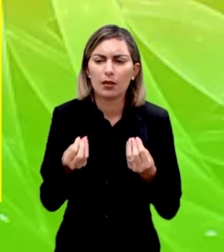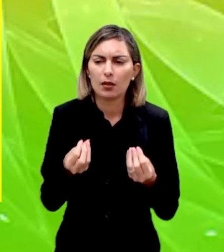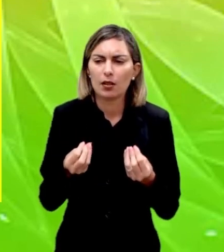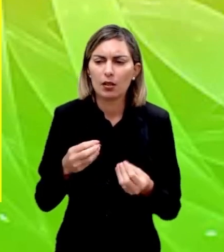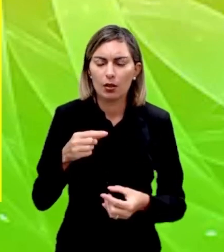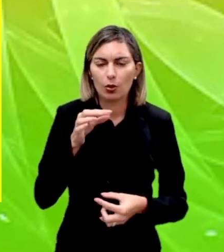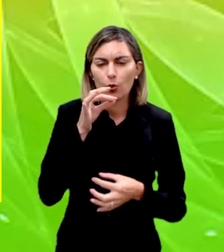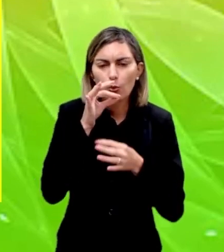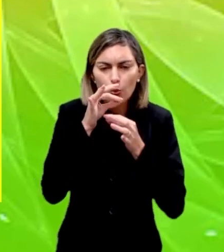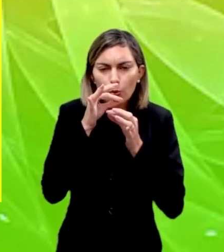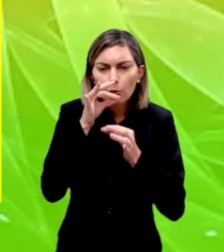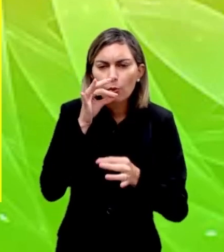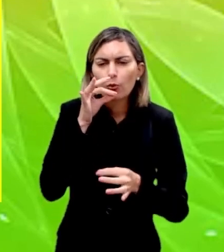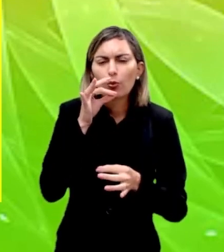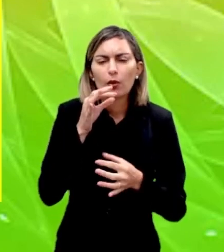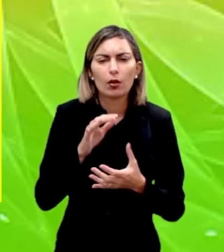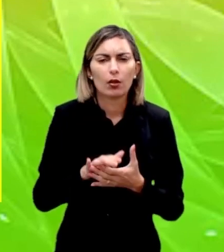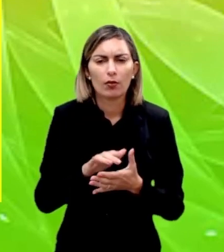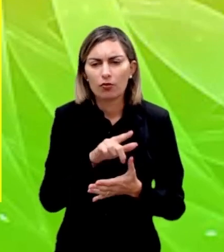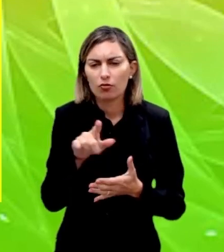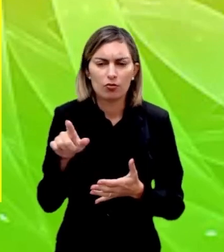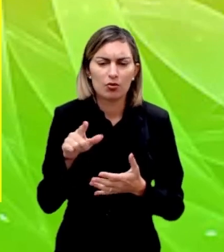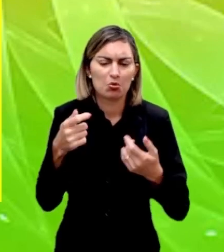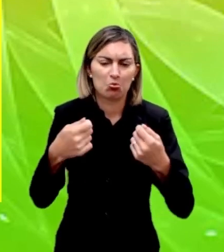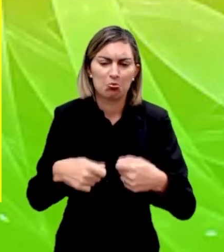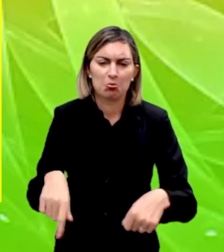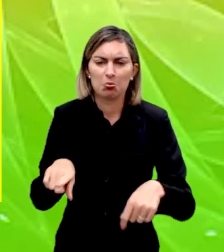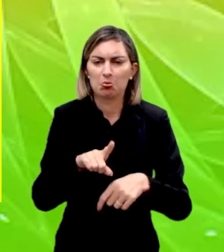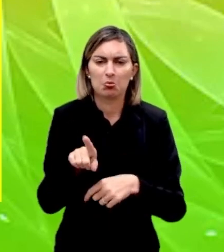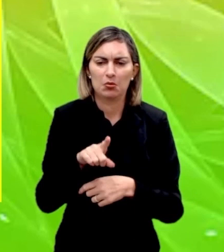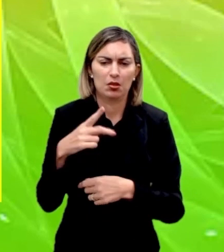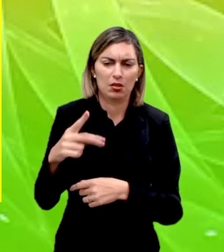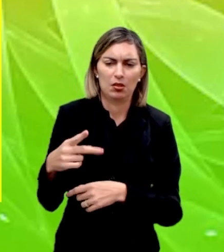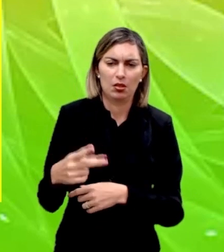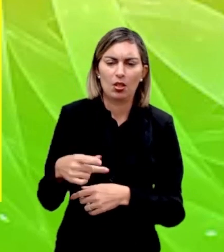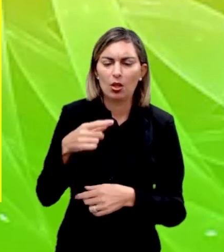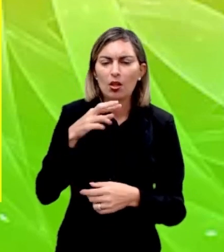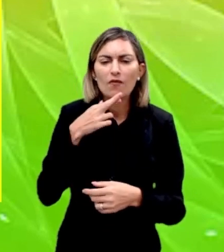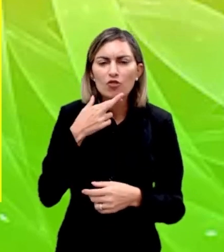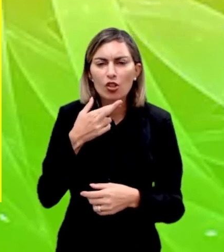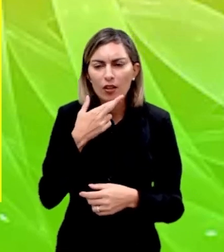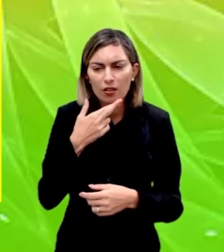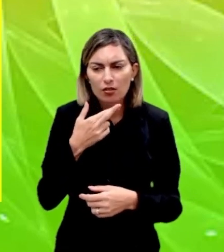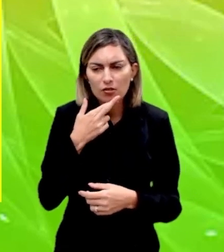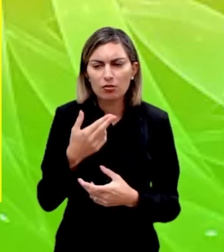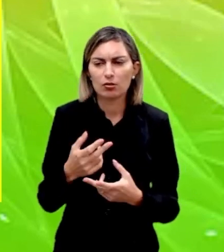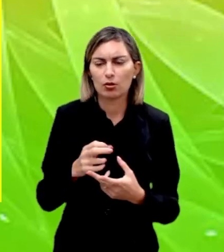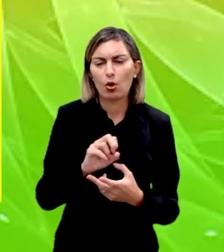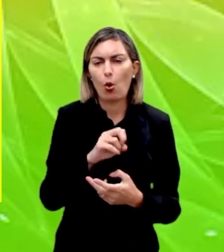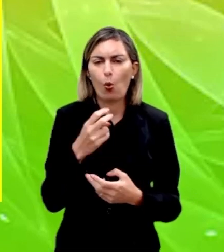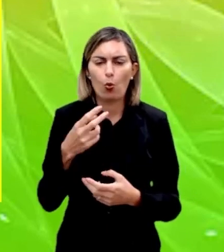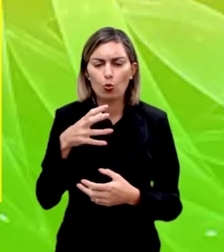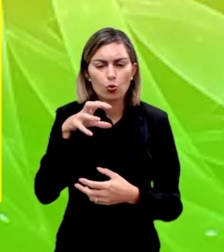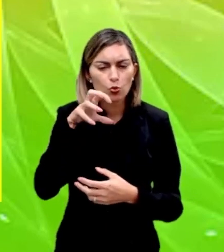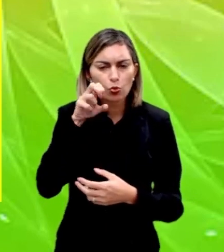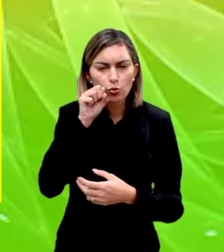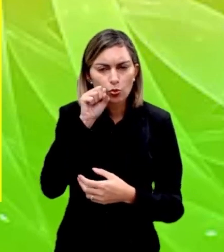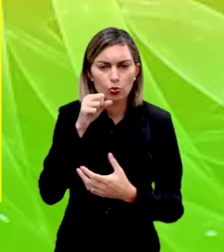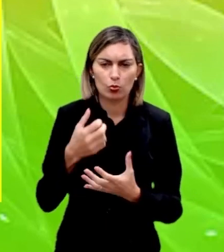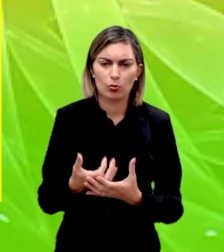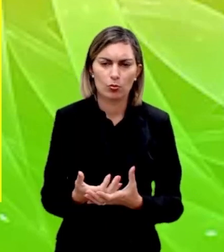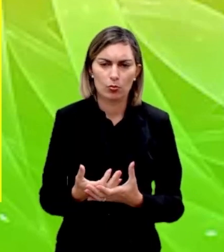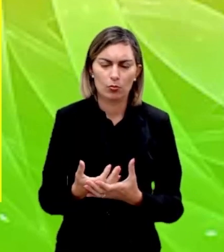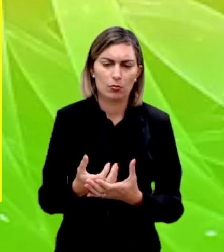plástico, né? Você não precisa dele para tomar um refrigerante ou tomar um suco, né? E